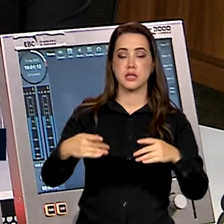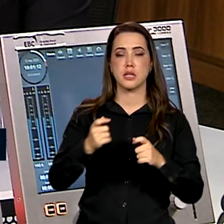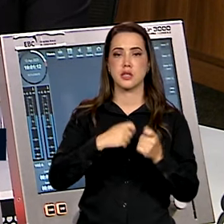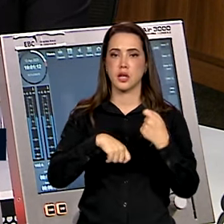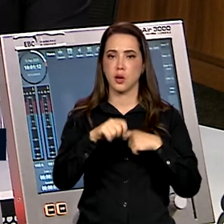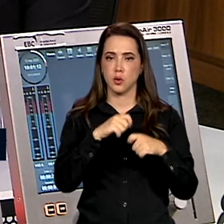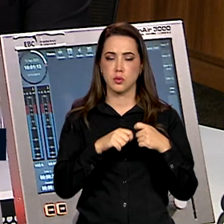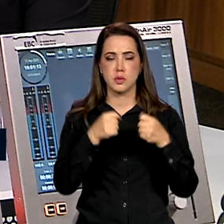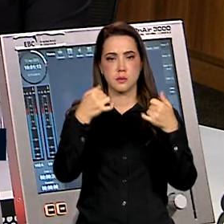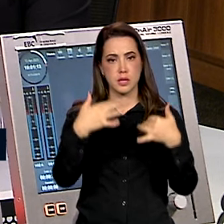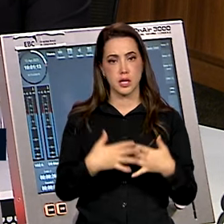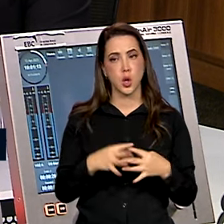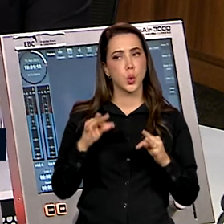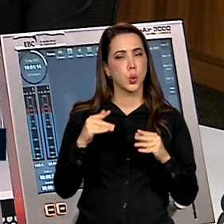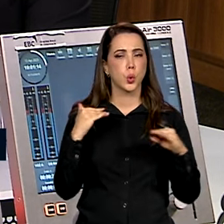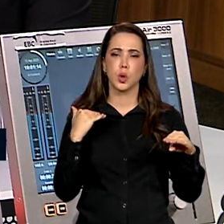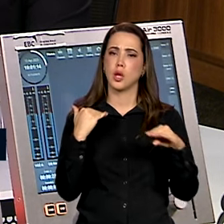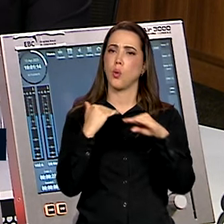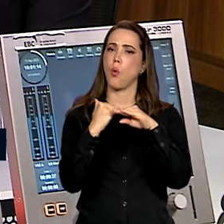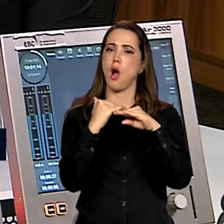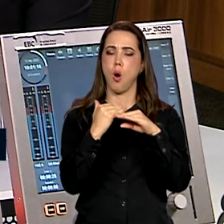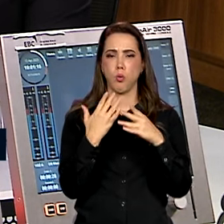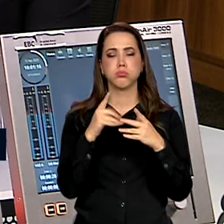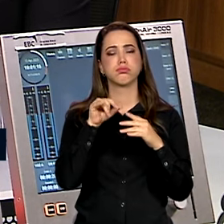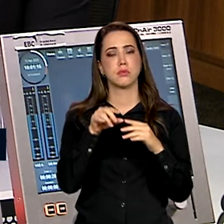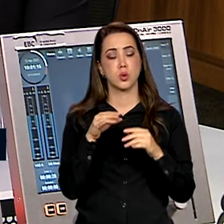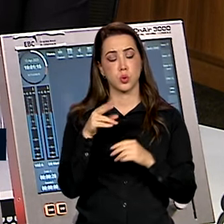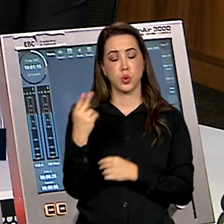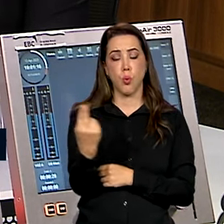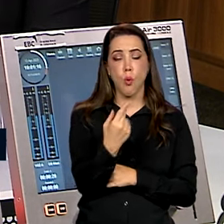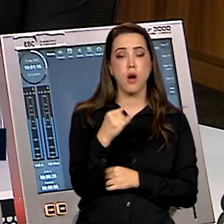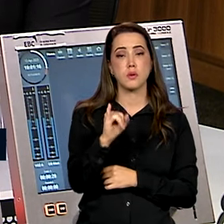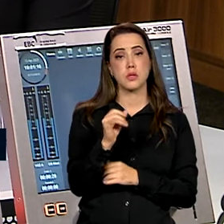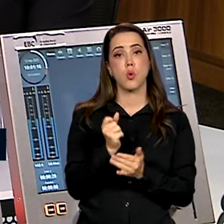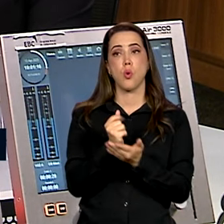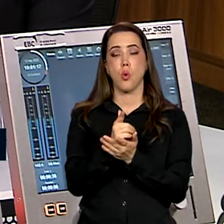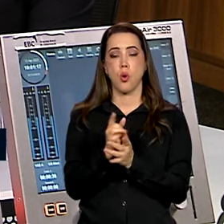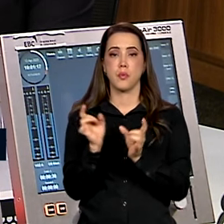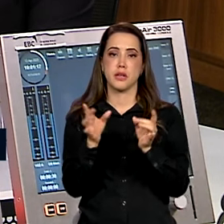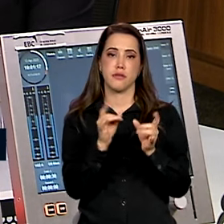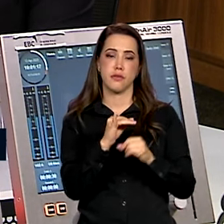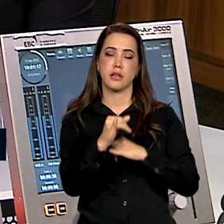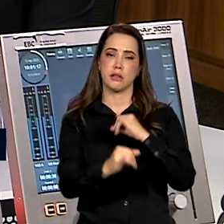igual para quem compra e vende legalmente pela internet